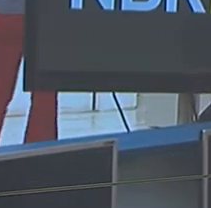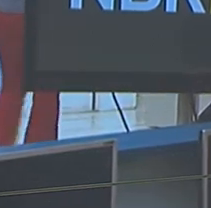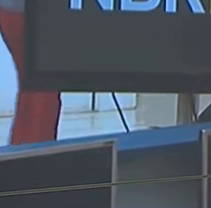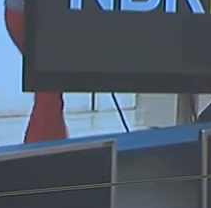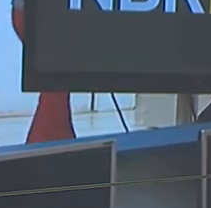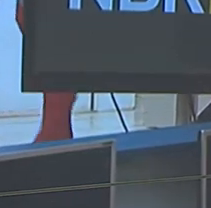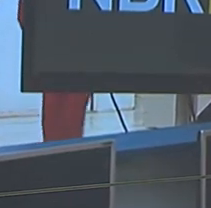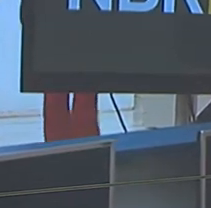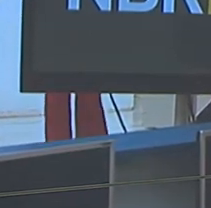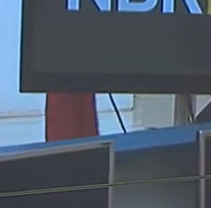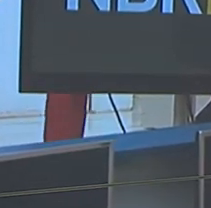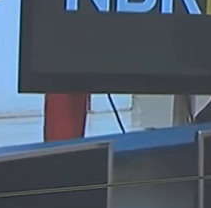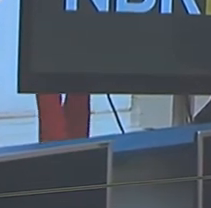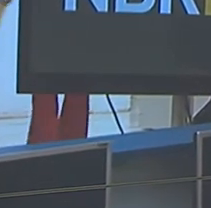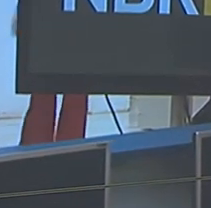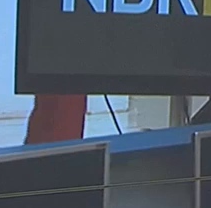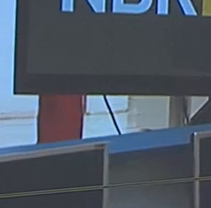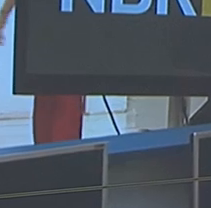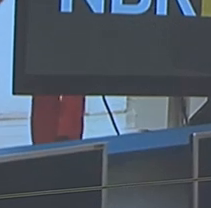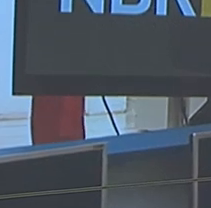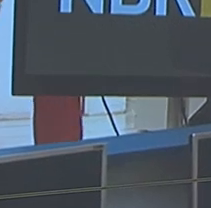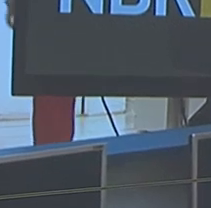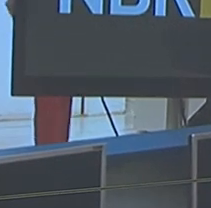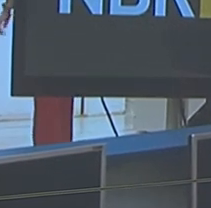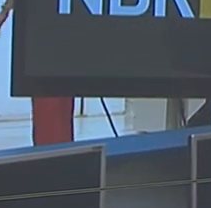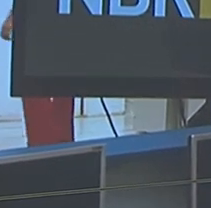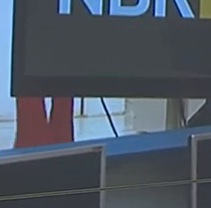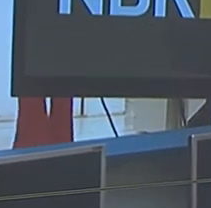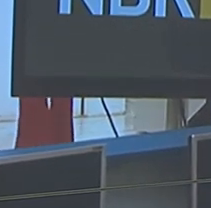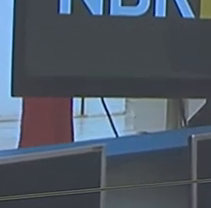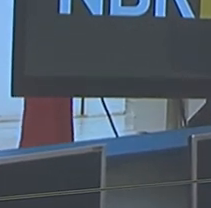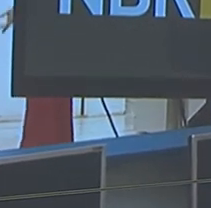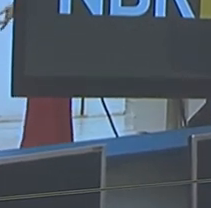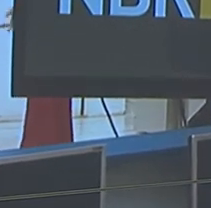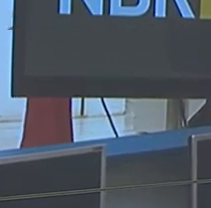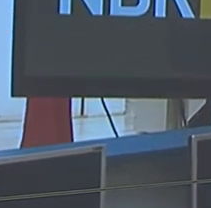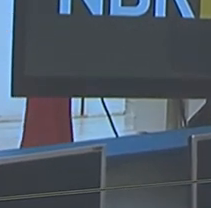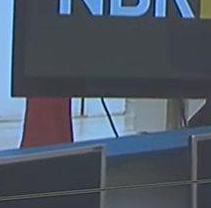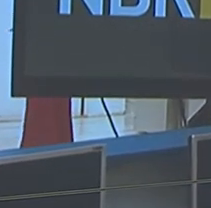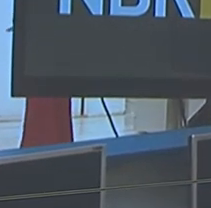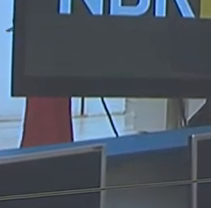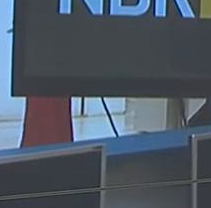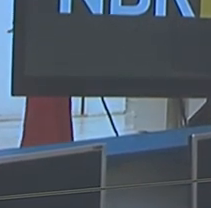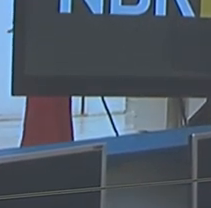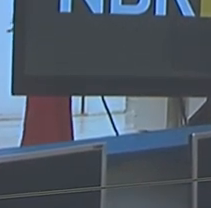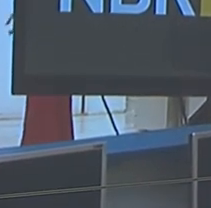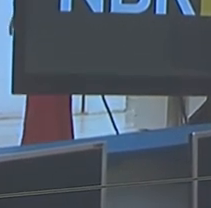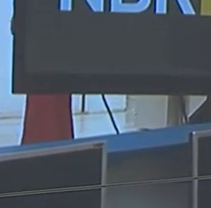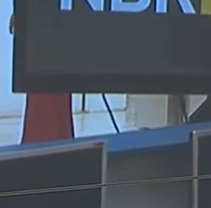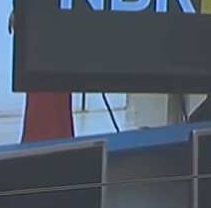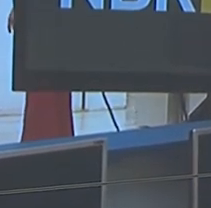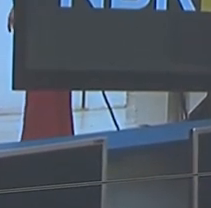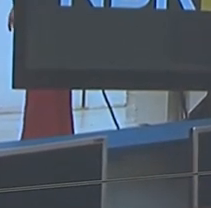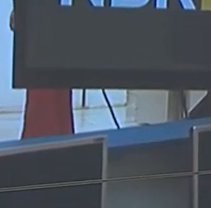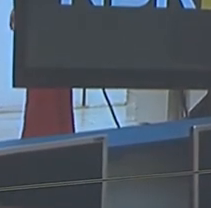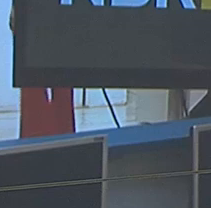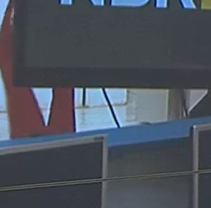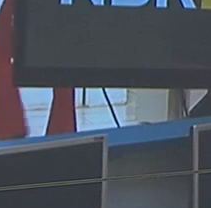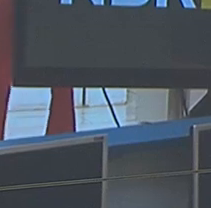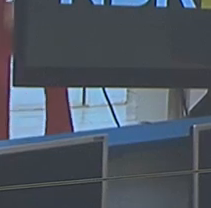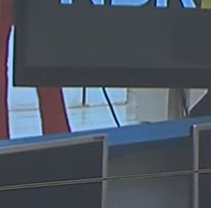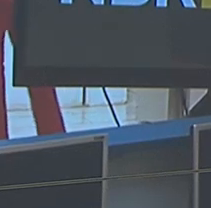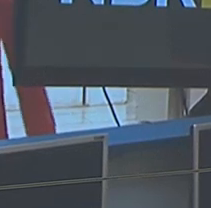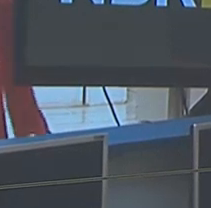cultural e que sabe das dificuldades que o país enfrenta no momento disse também que o diálogo vai ser importante para